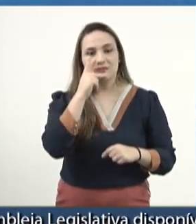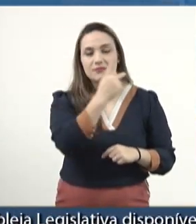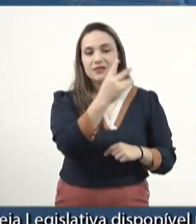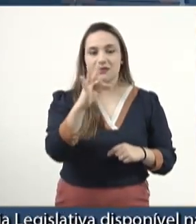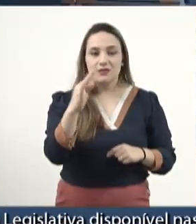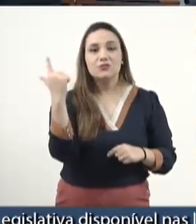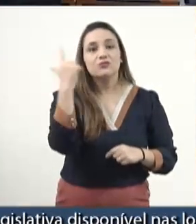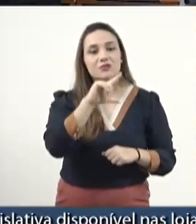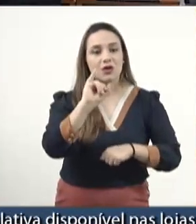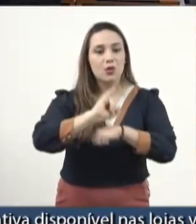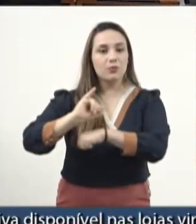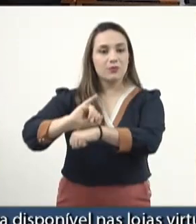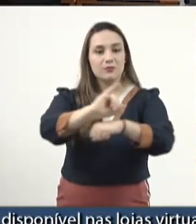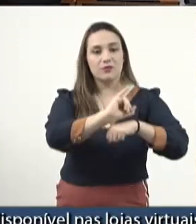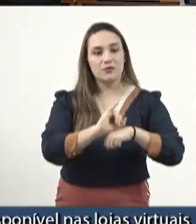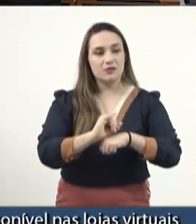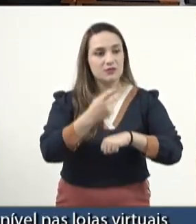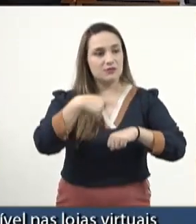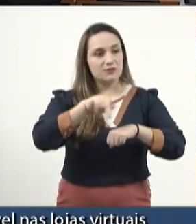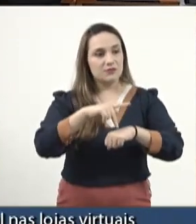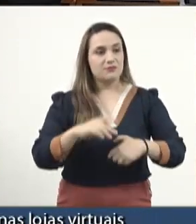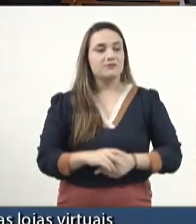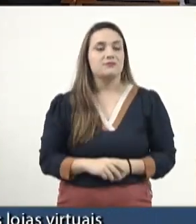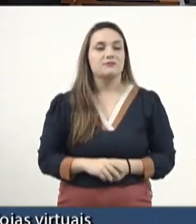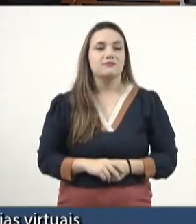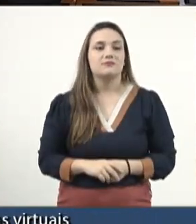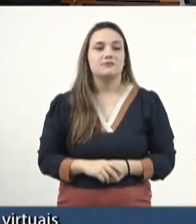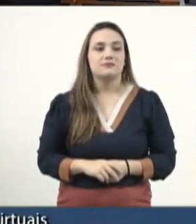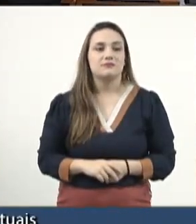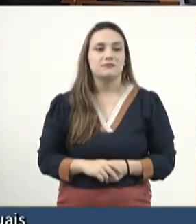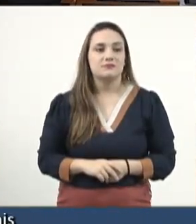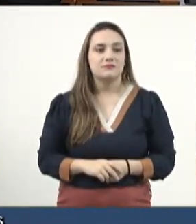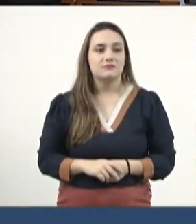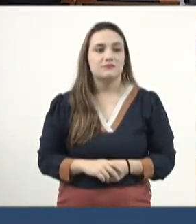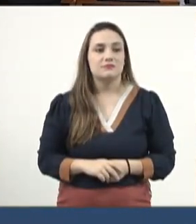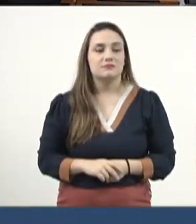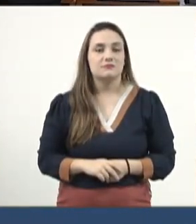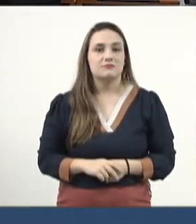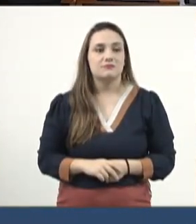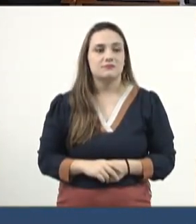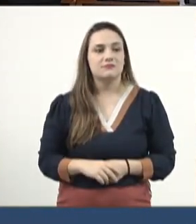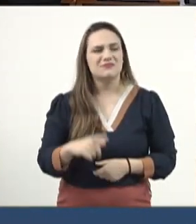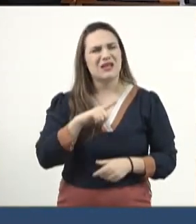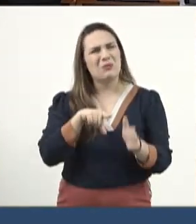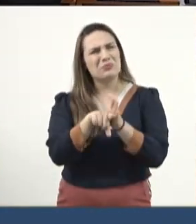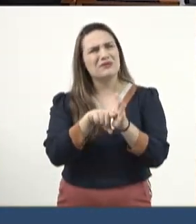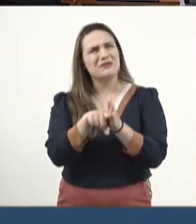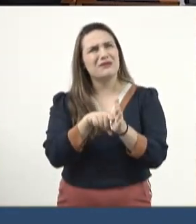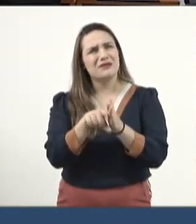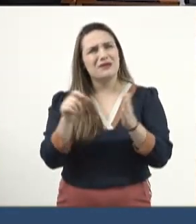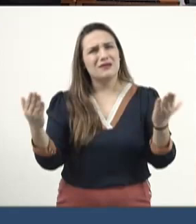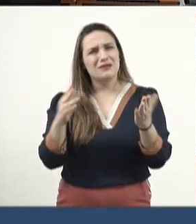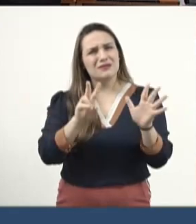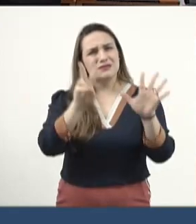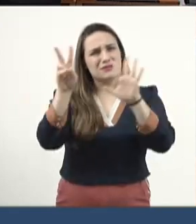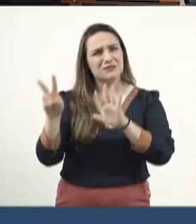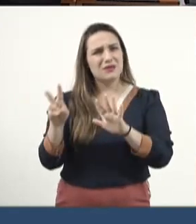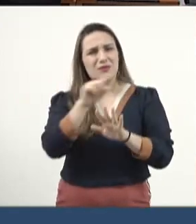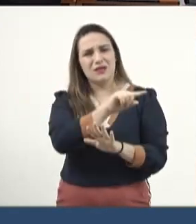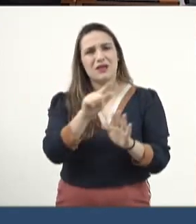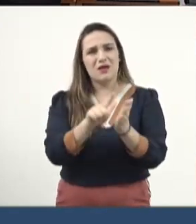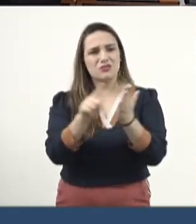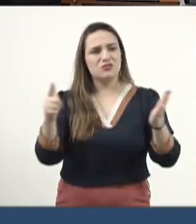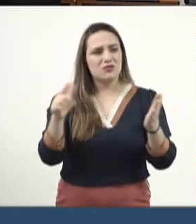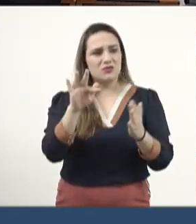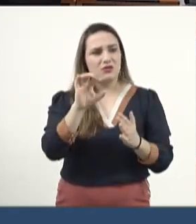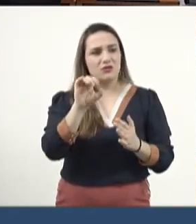fazer nas capitais do país. Deputado Zé Teixeira, saiu uma pesquisa essa semana na Folha de São Paulo falando